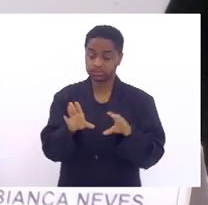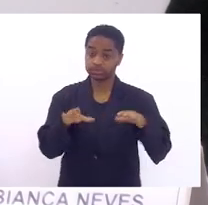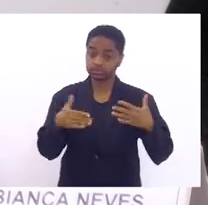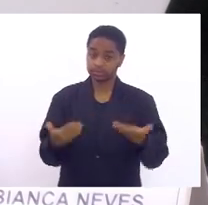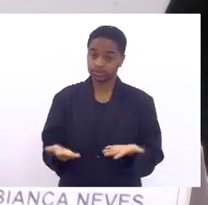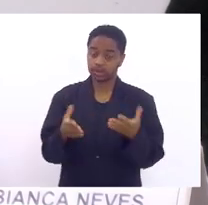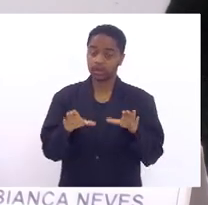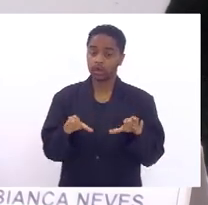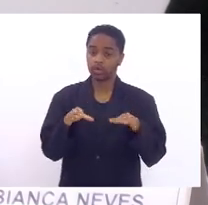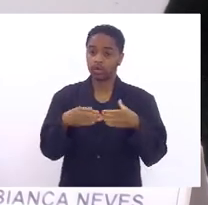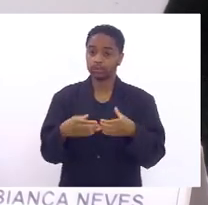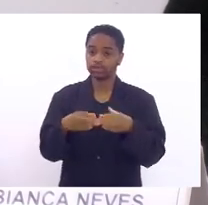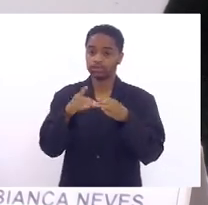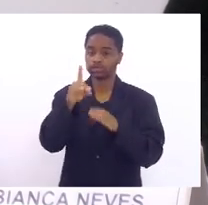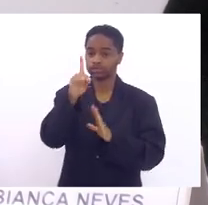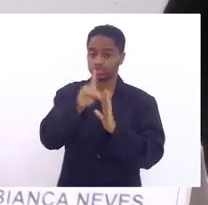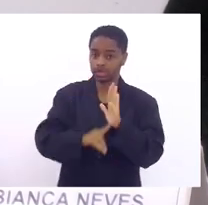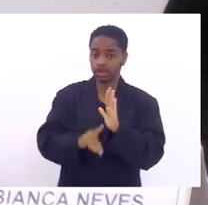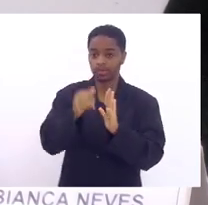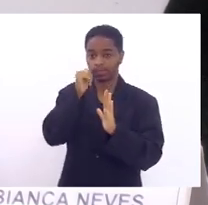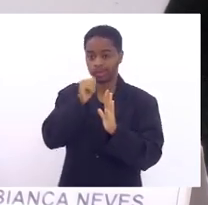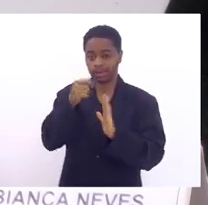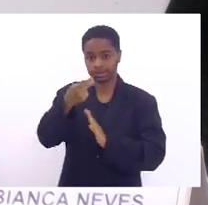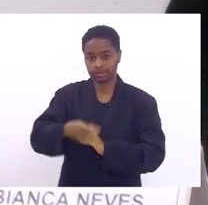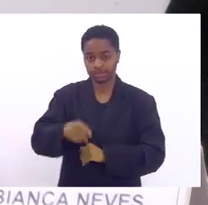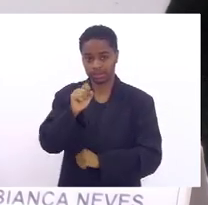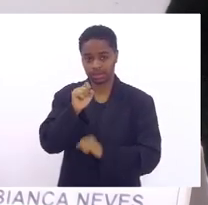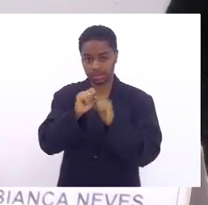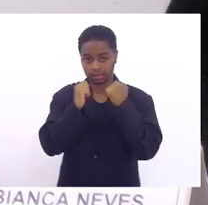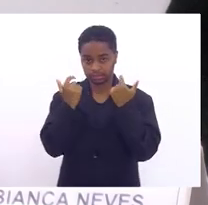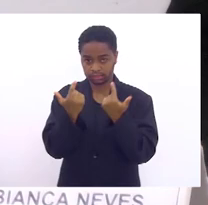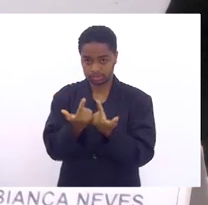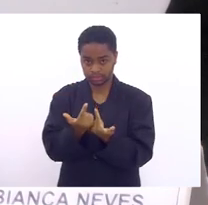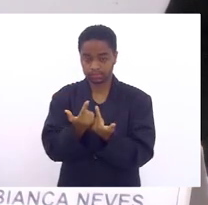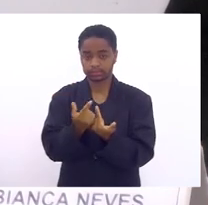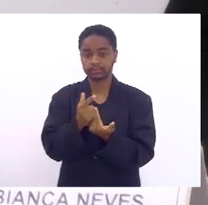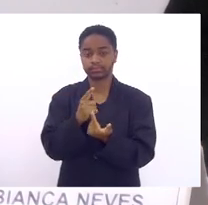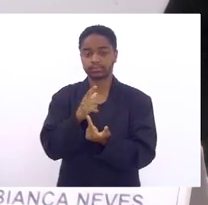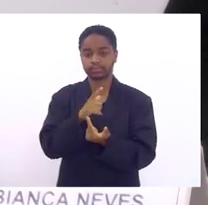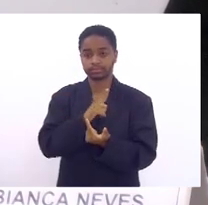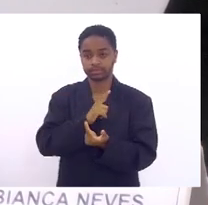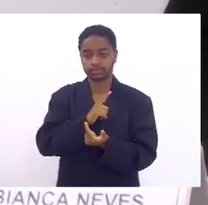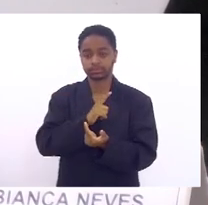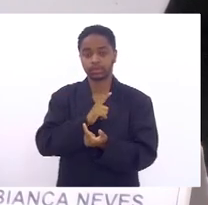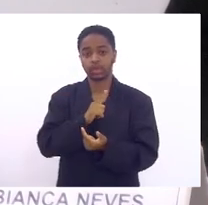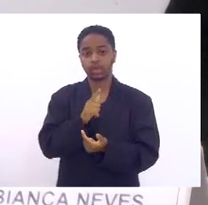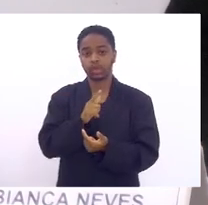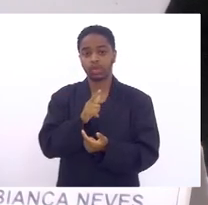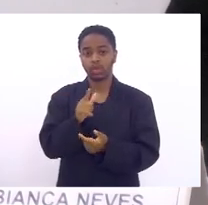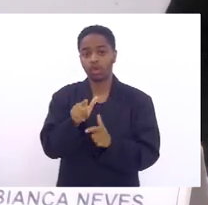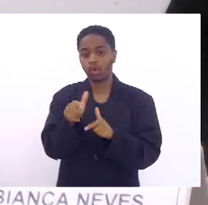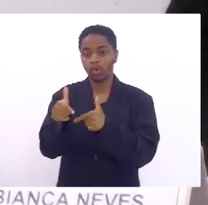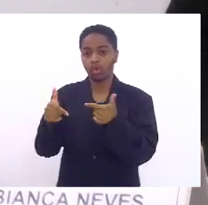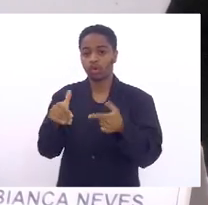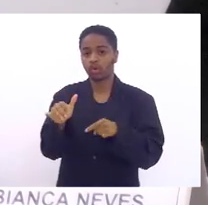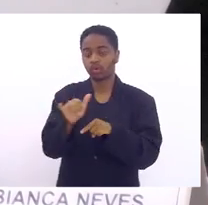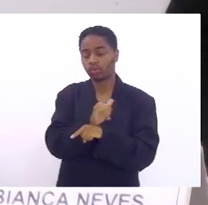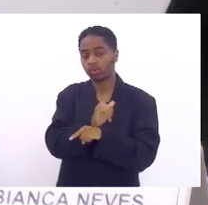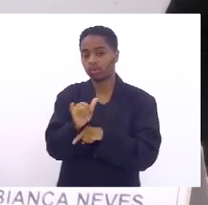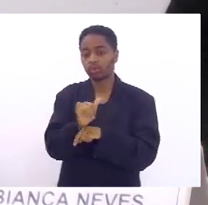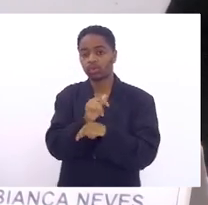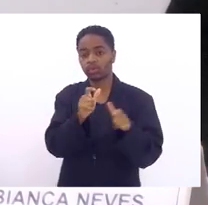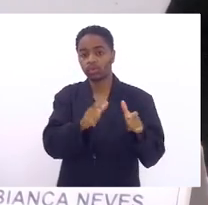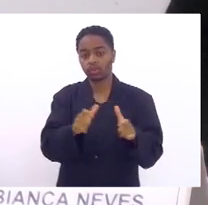direitos das mulheres daqui da alerge é uma de nossas parceiras existem outros dispositivos das redes que